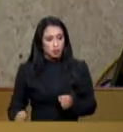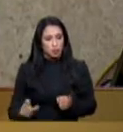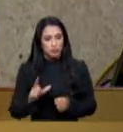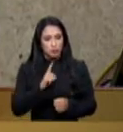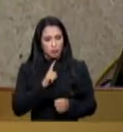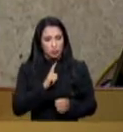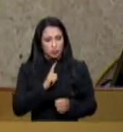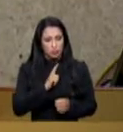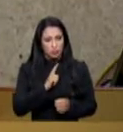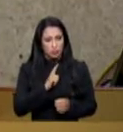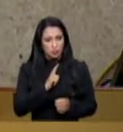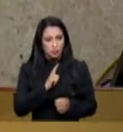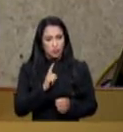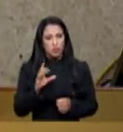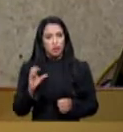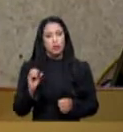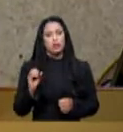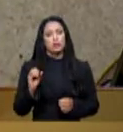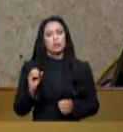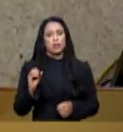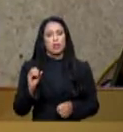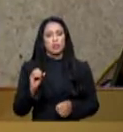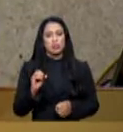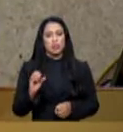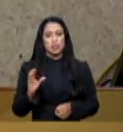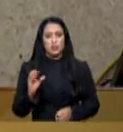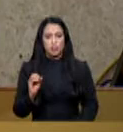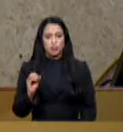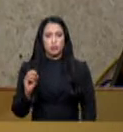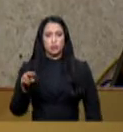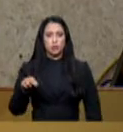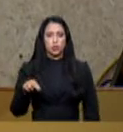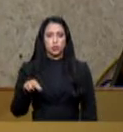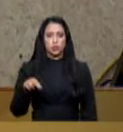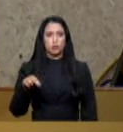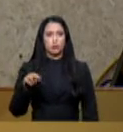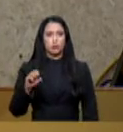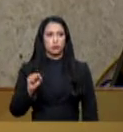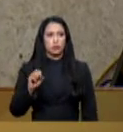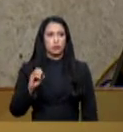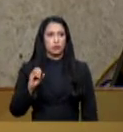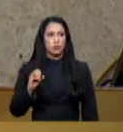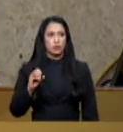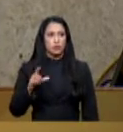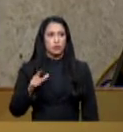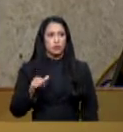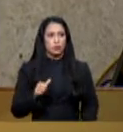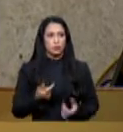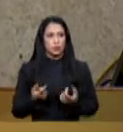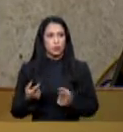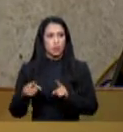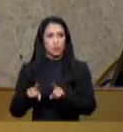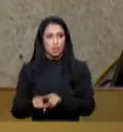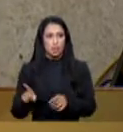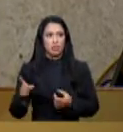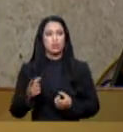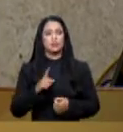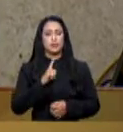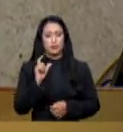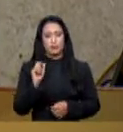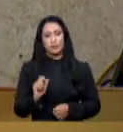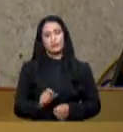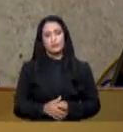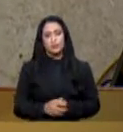consórcio público e o convênio de cooperação, eles assumiram uma importância prática para o setor de